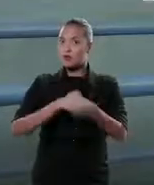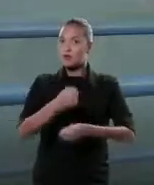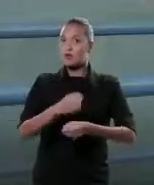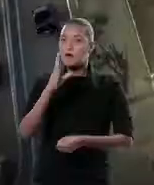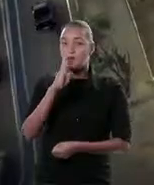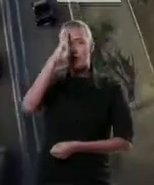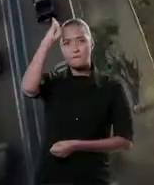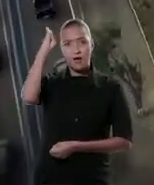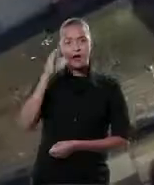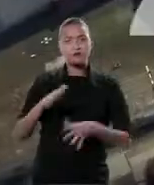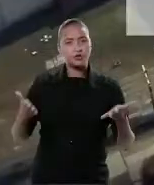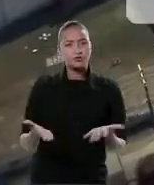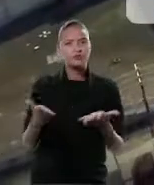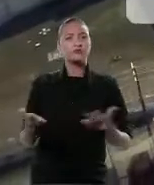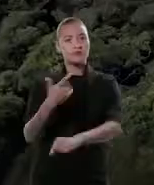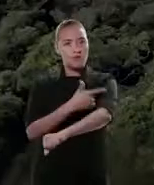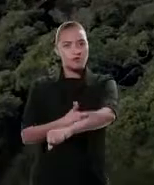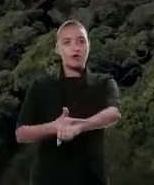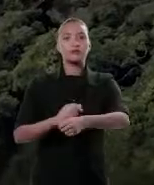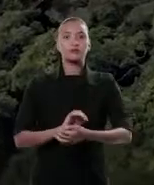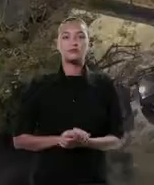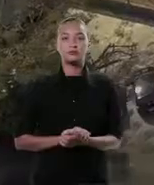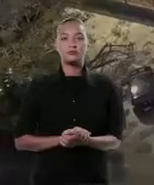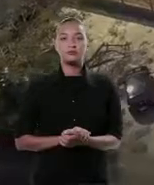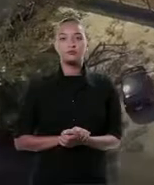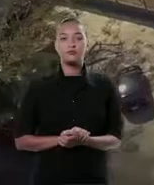apenas 4 anos, Omar fez muito pela educação.